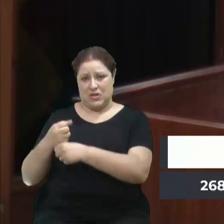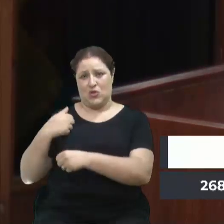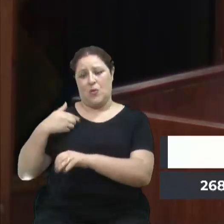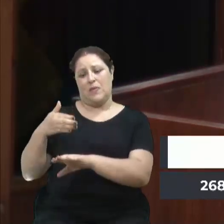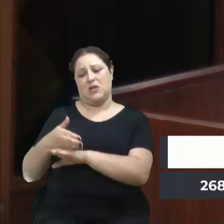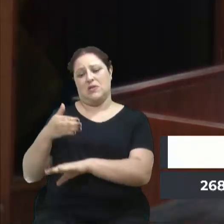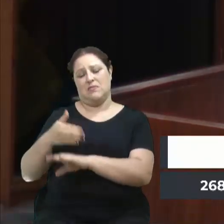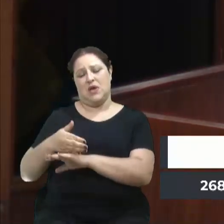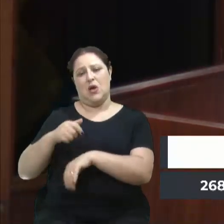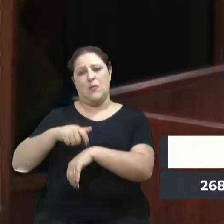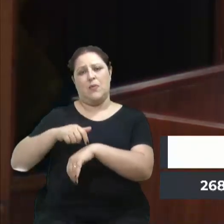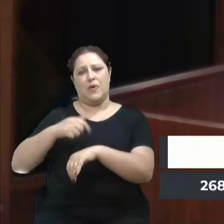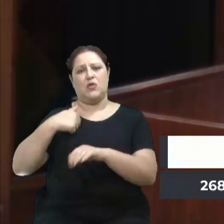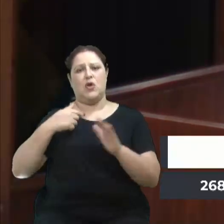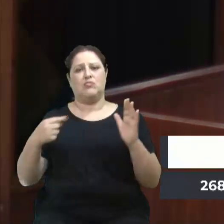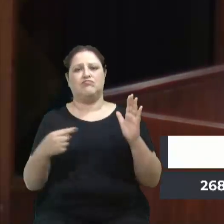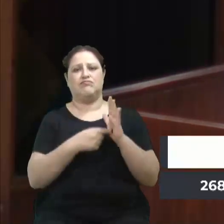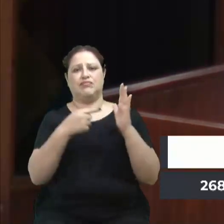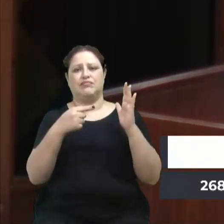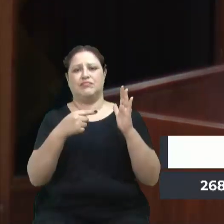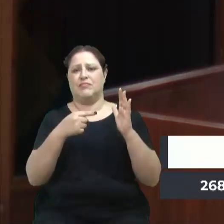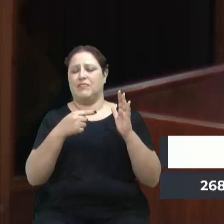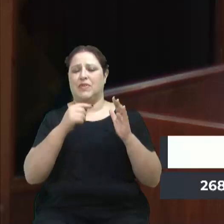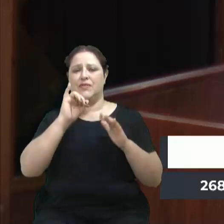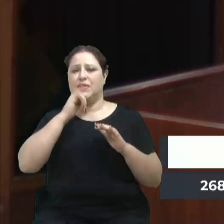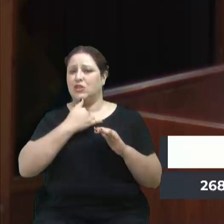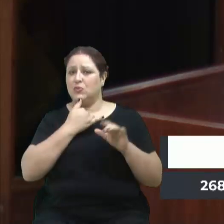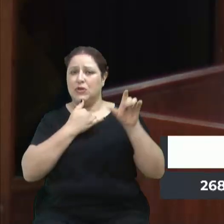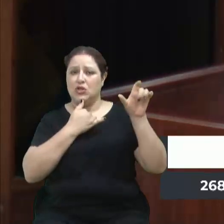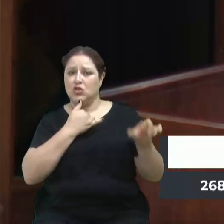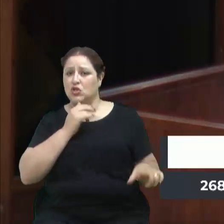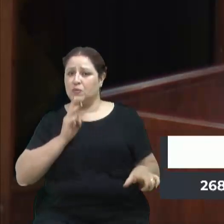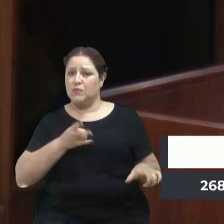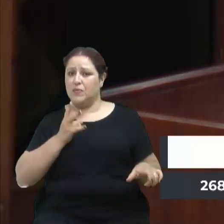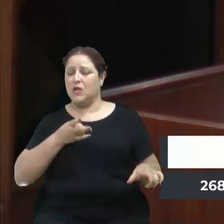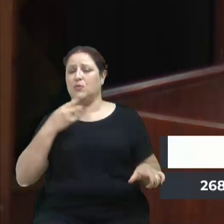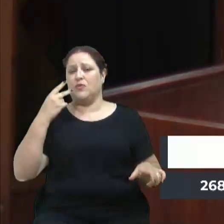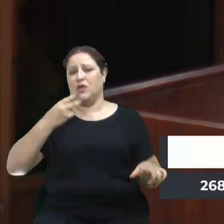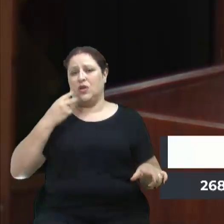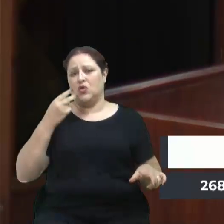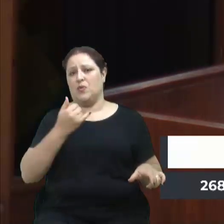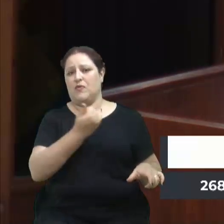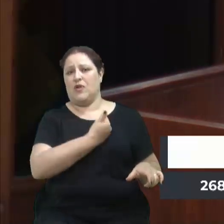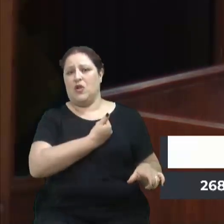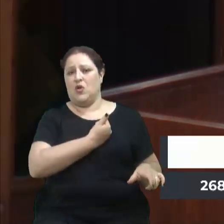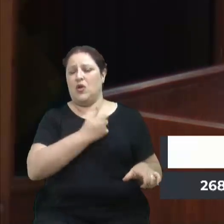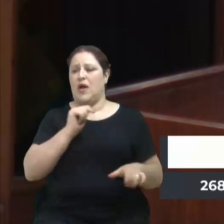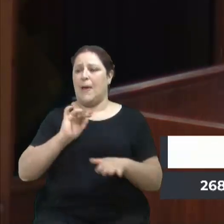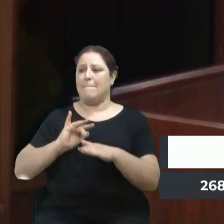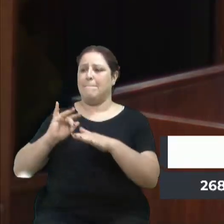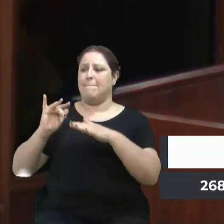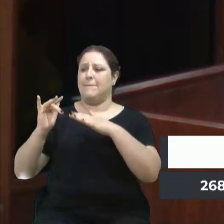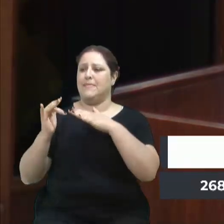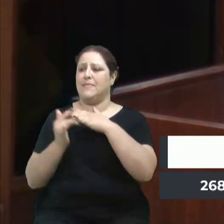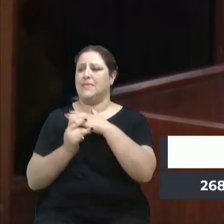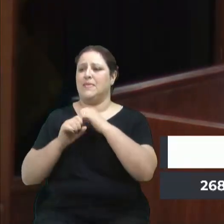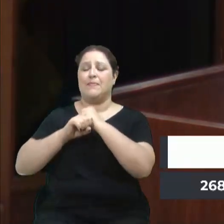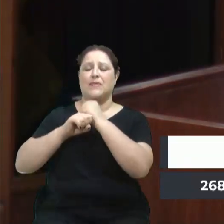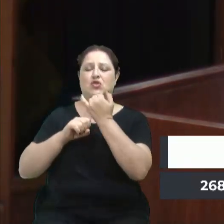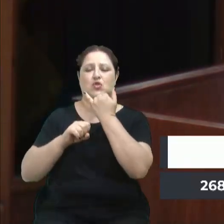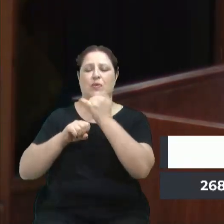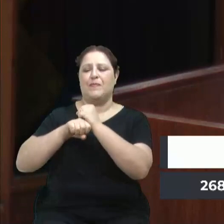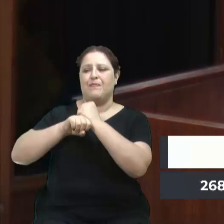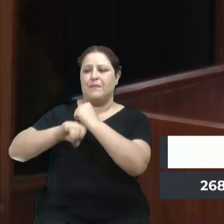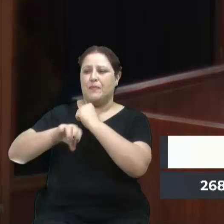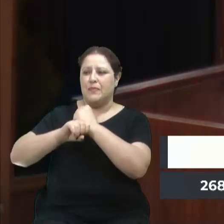denúncia e, infelizmente, esse mesmo vereador disse que isso era invenção da mídia e aquilo